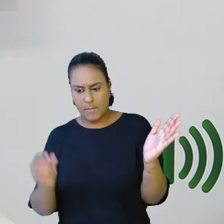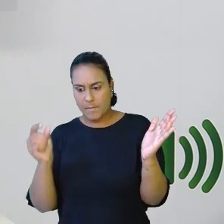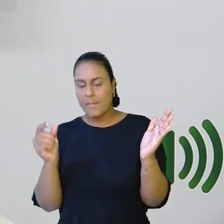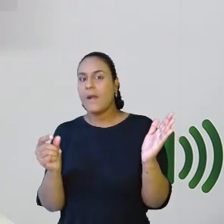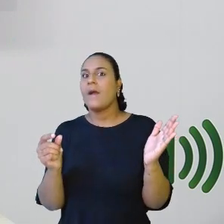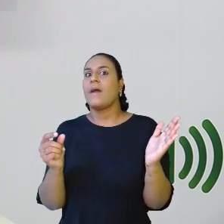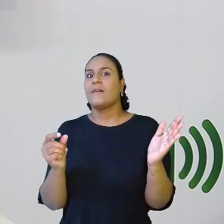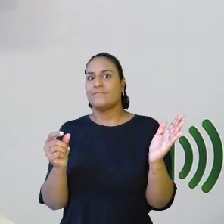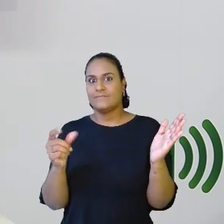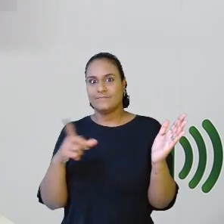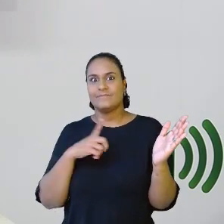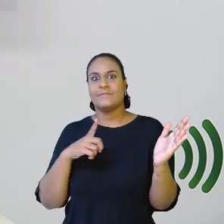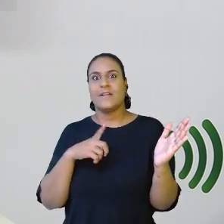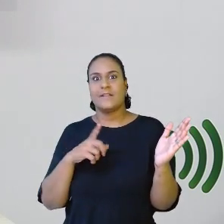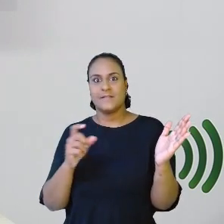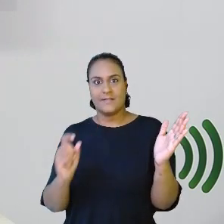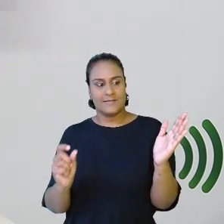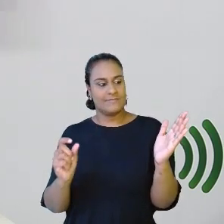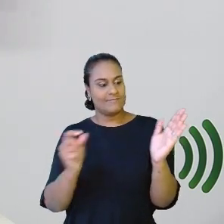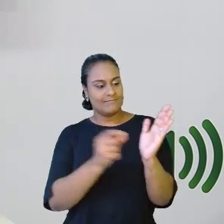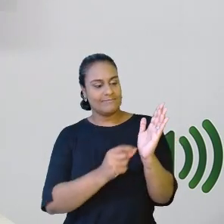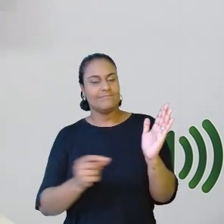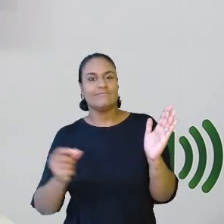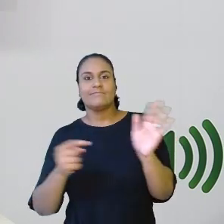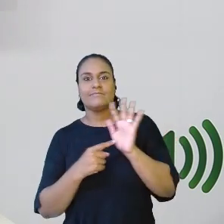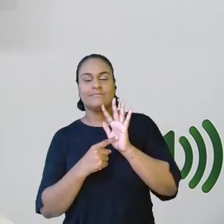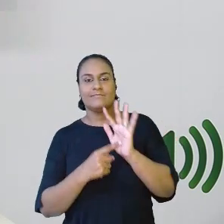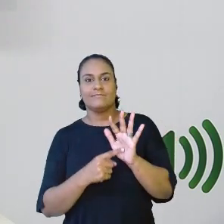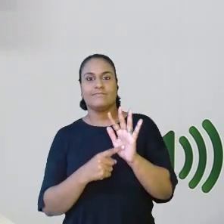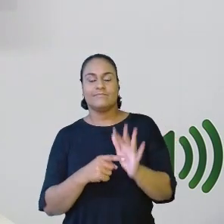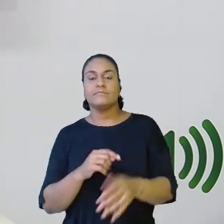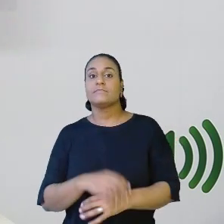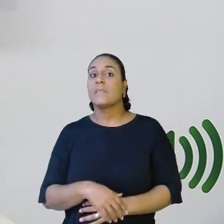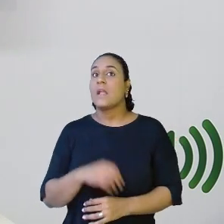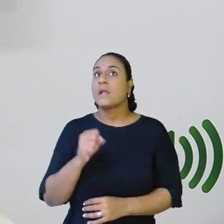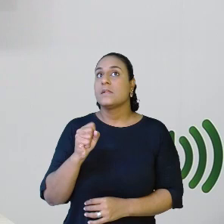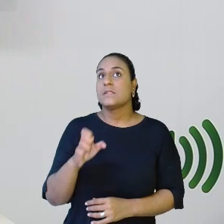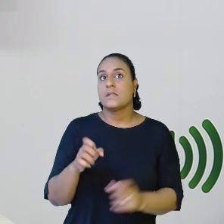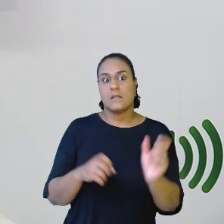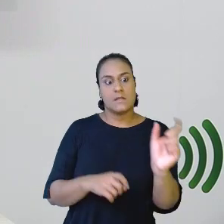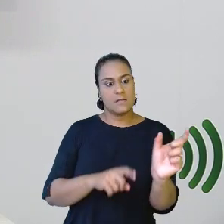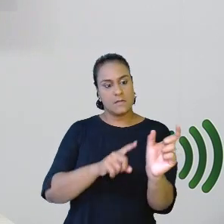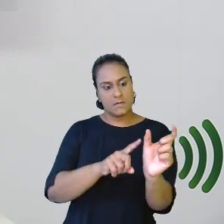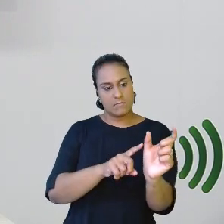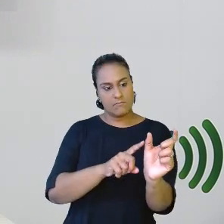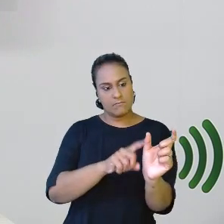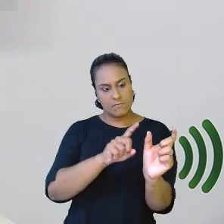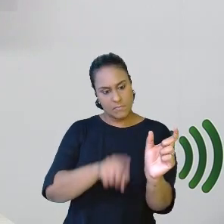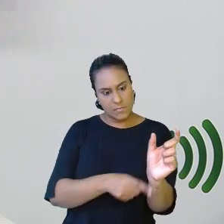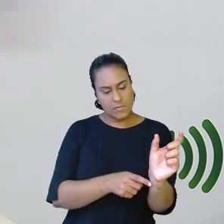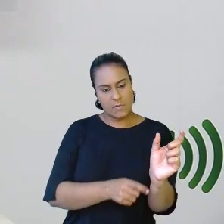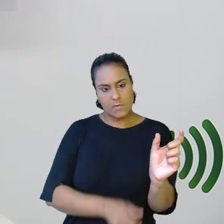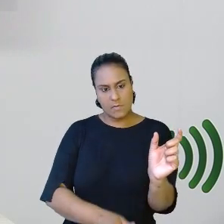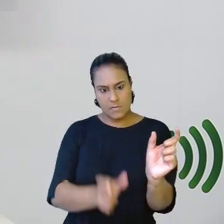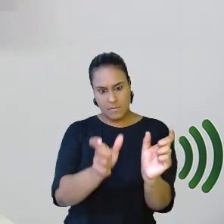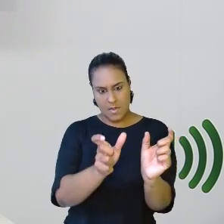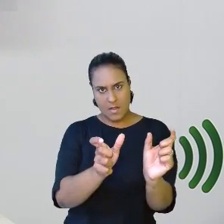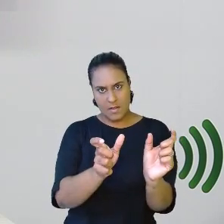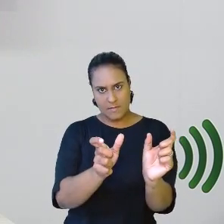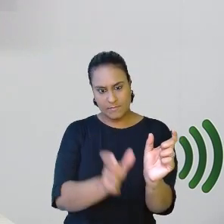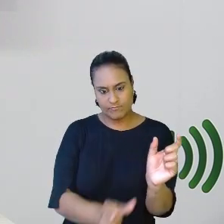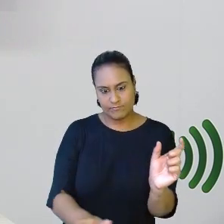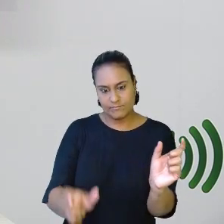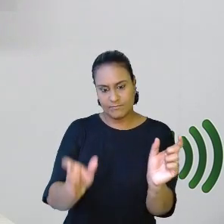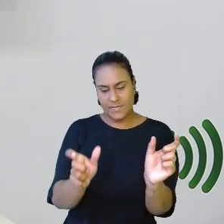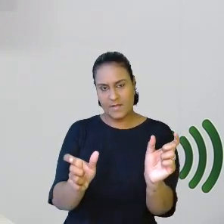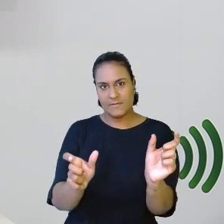decimal representando os décimos. Os centésimos, se eu tiver o meu inteiro dividido em 100 partes, e